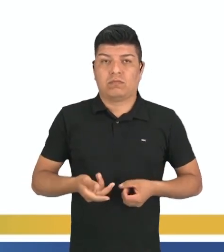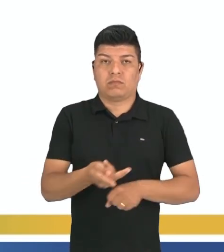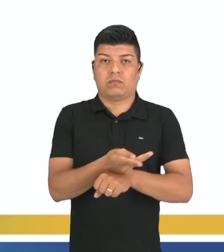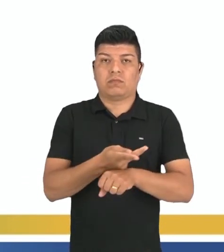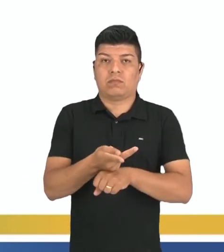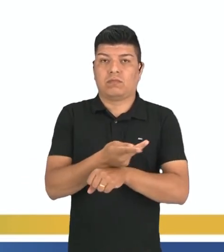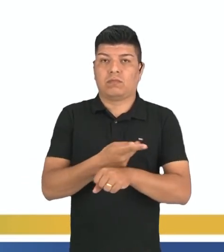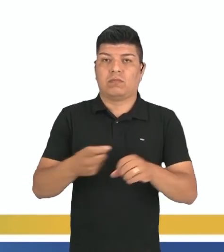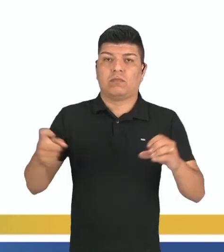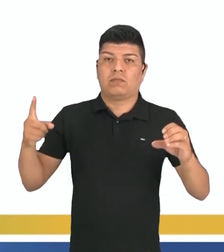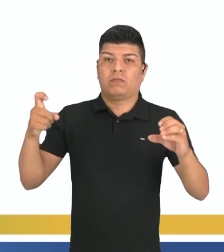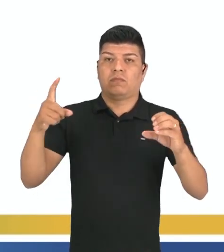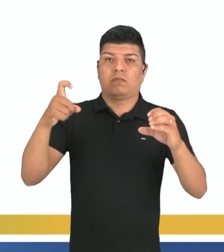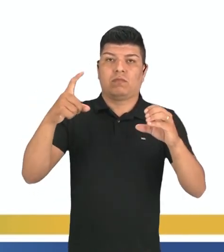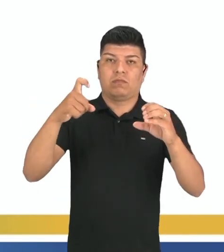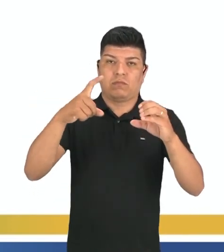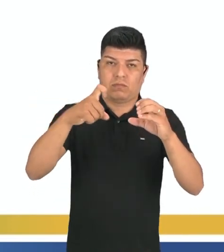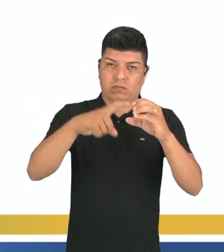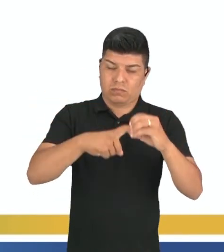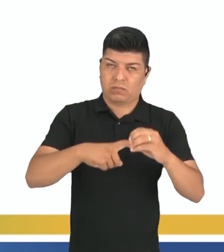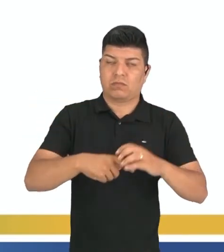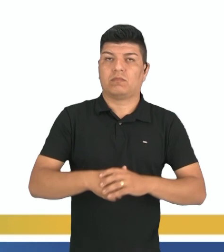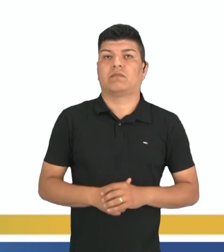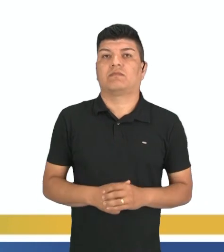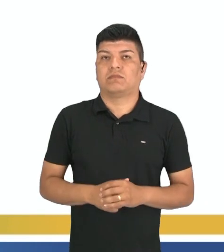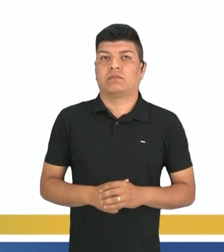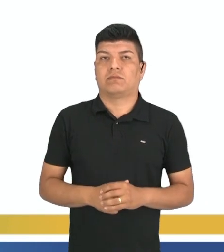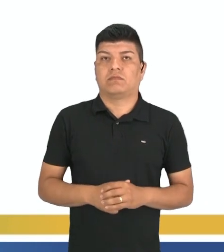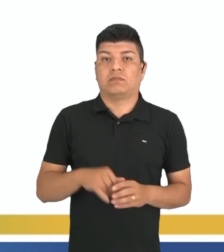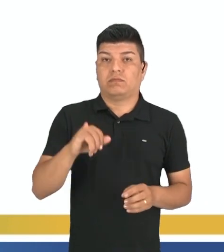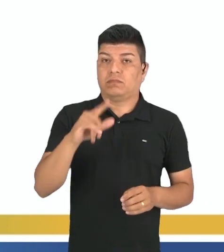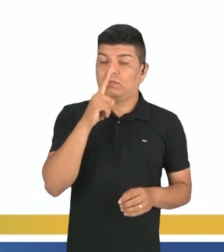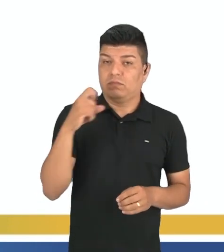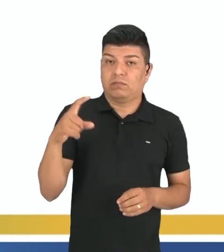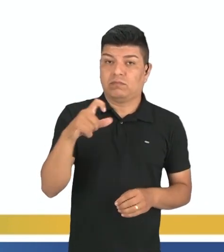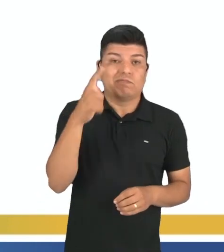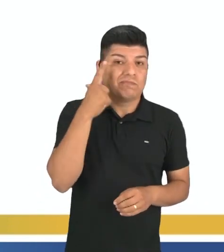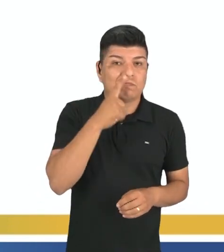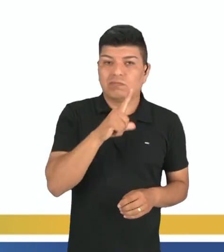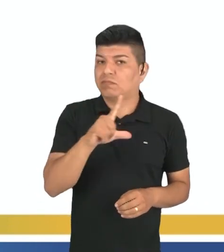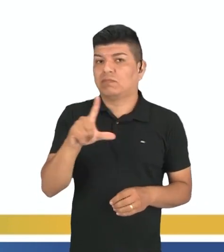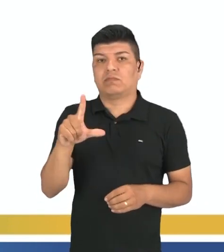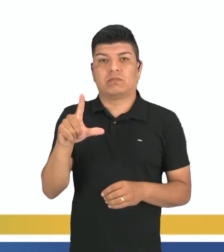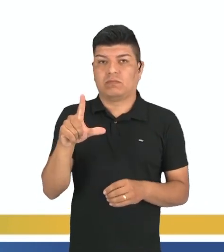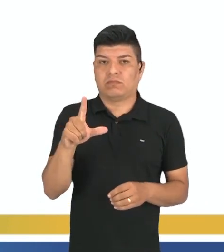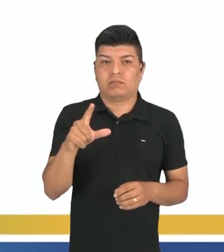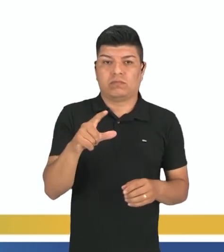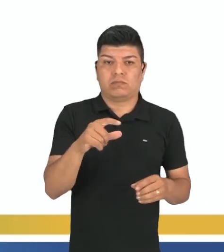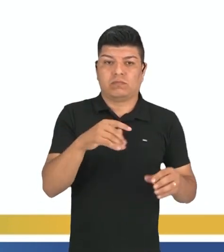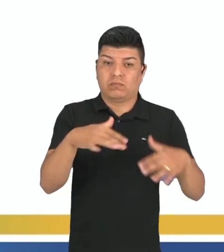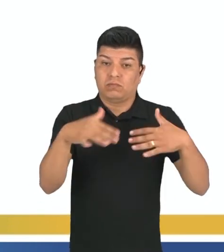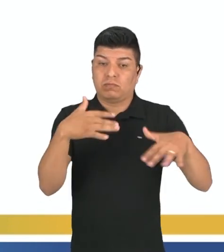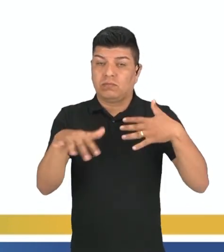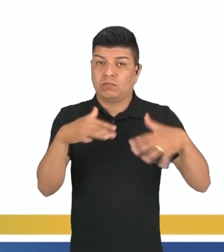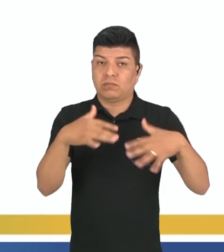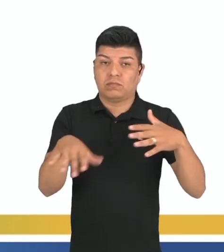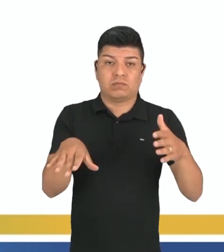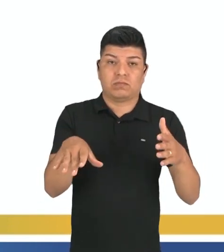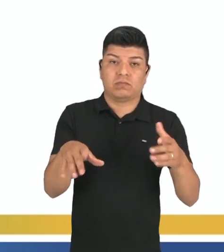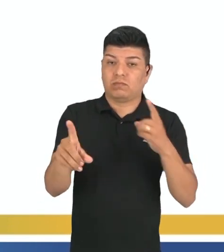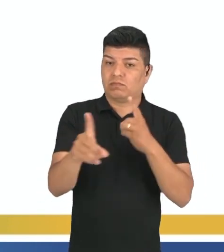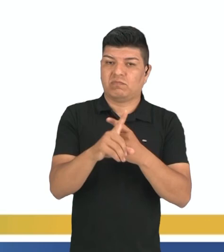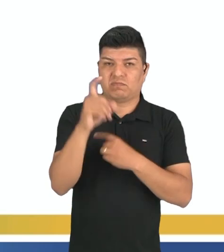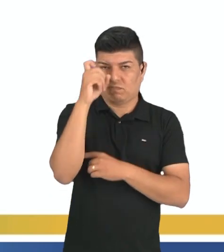o ovócito para uma possível fecundação. Se os espermatozoides não conseguissem se locomover, esse encontro seria